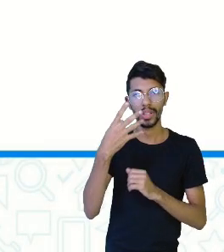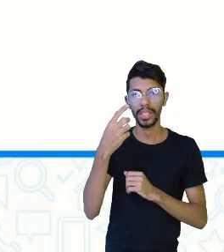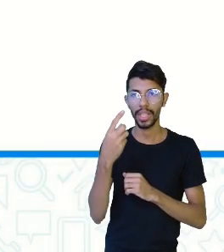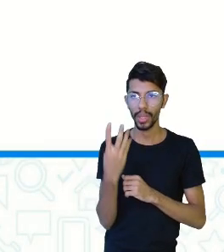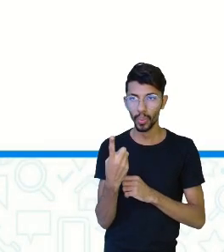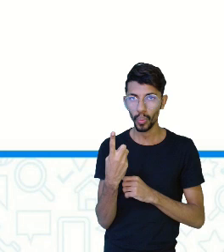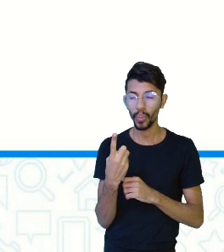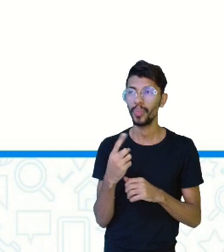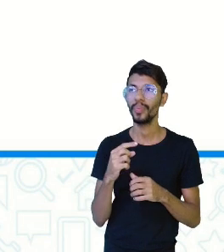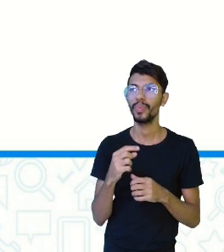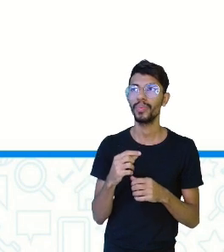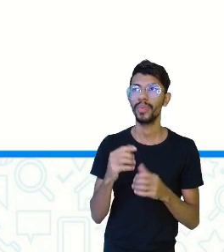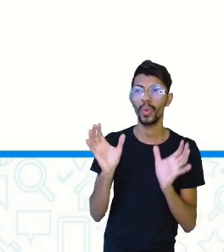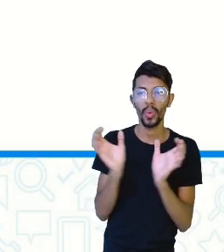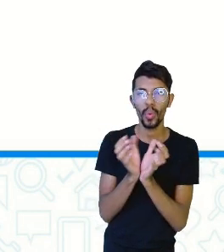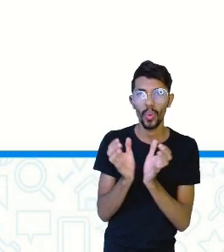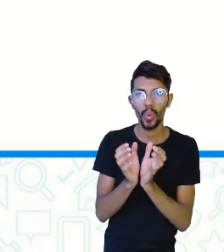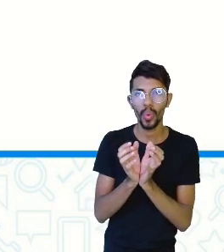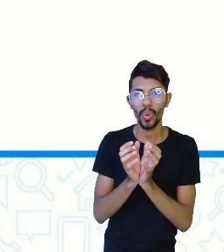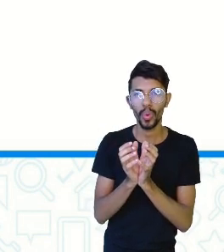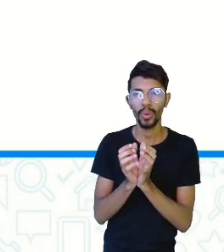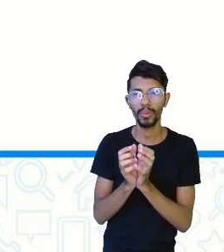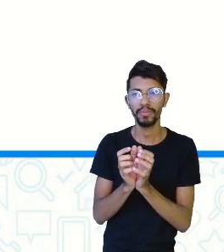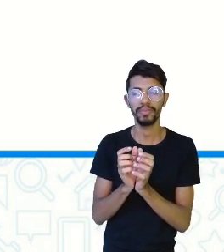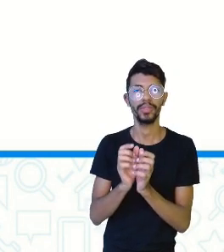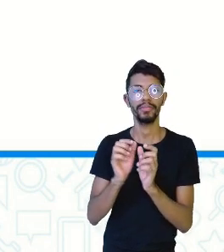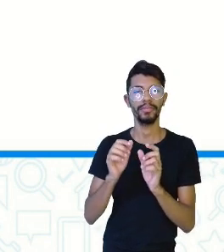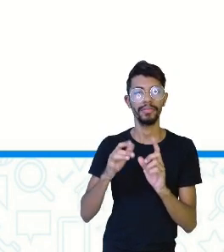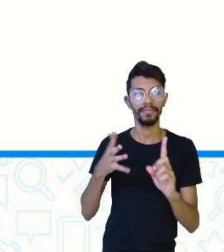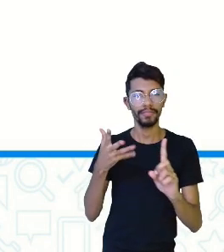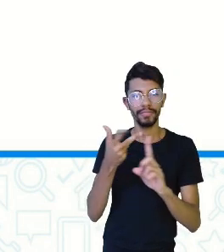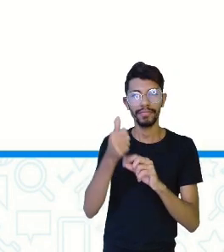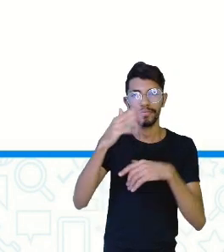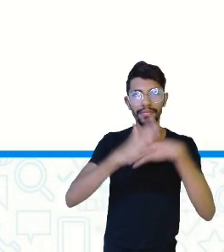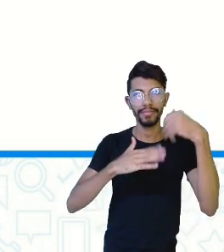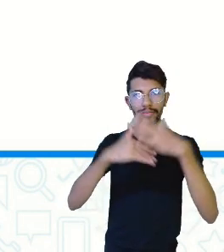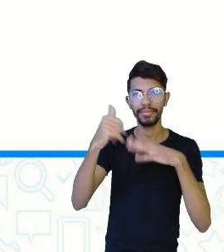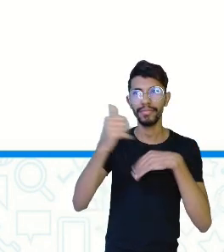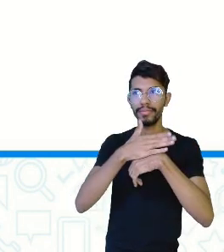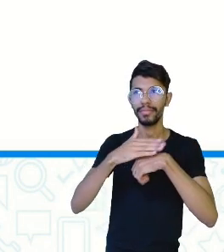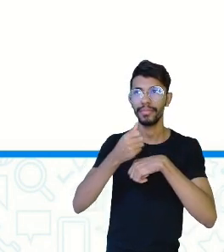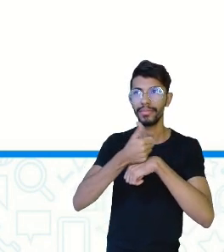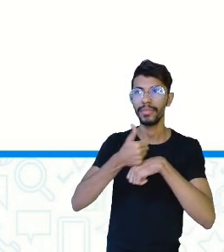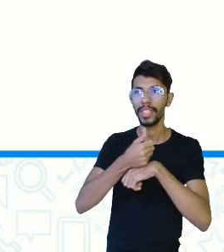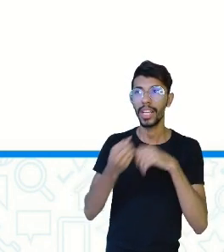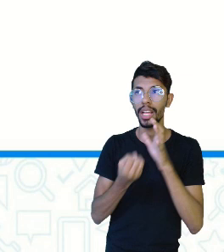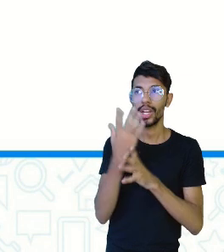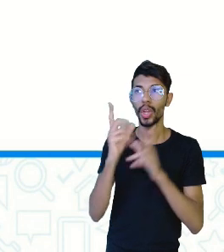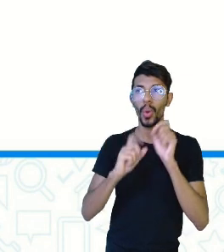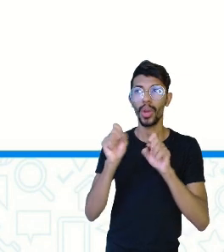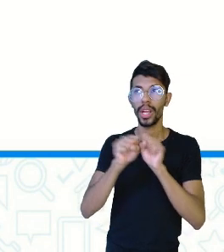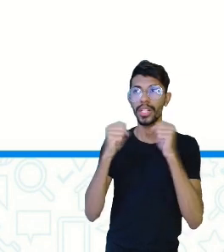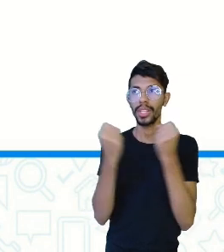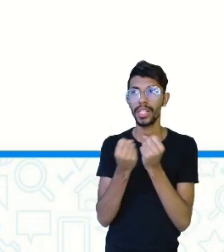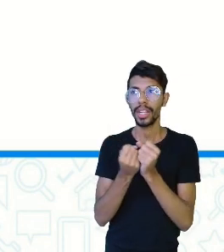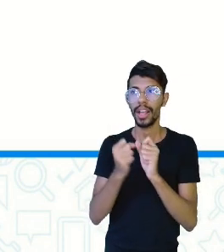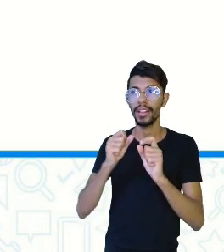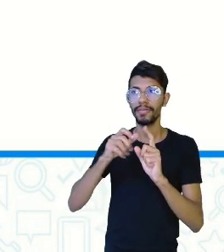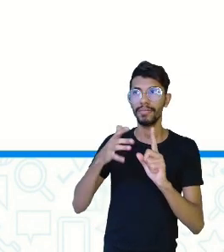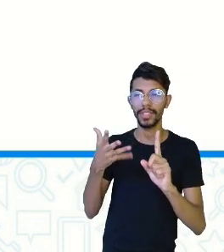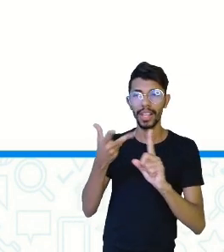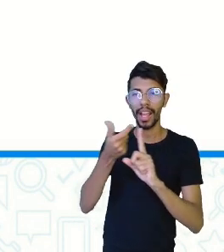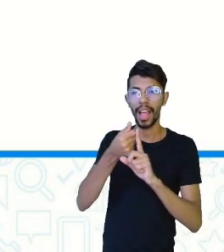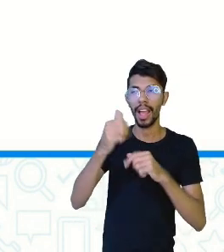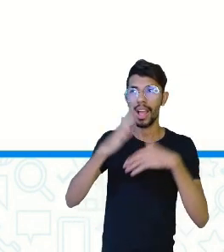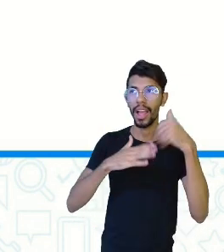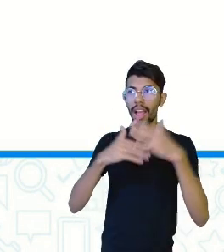um grupo de artistas pernambucanos criou a Sociedade dos Artistas Mecânicos e Liberais de Pernambuco, que reunia profissionais das artes.